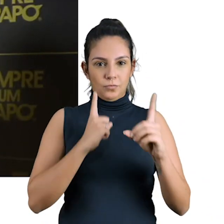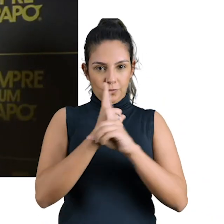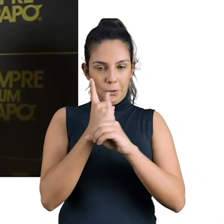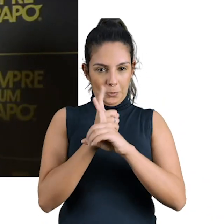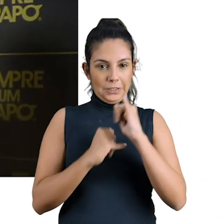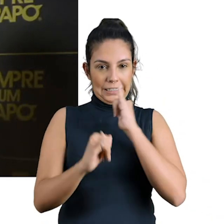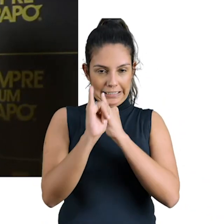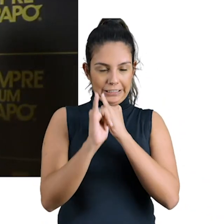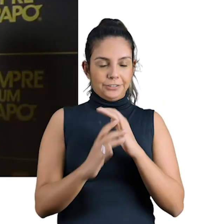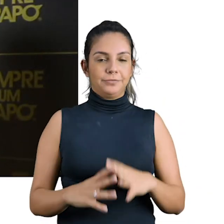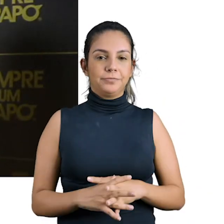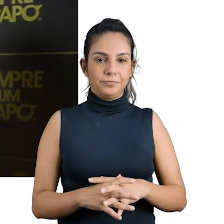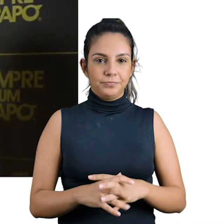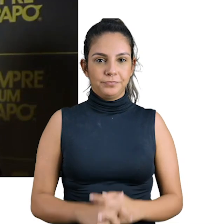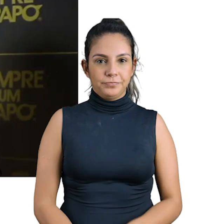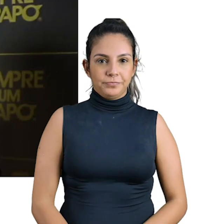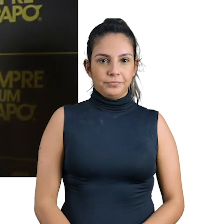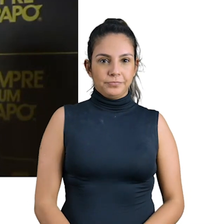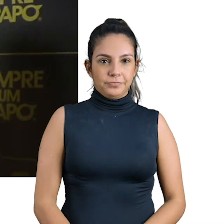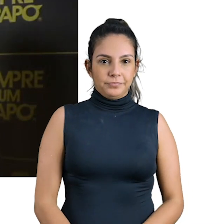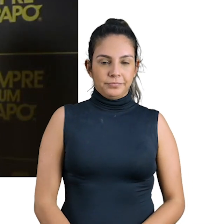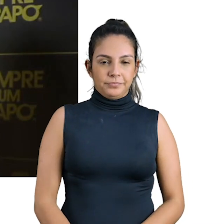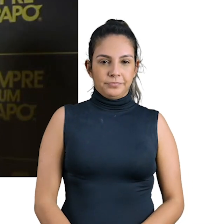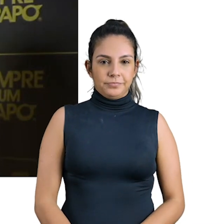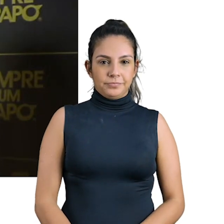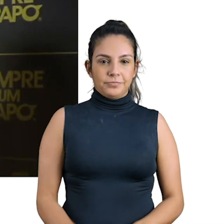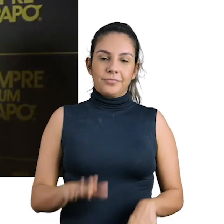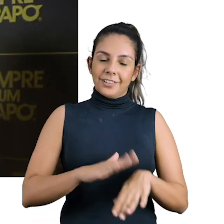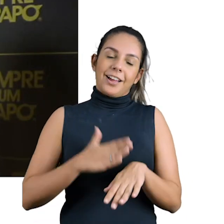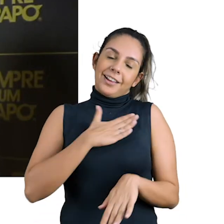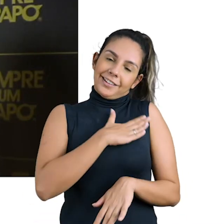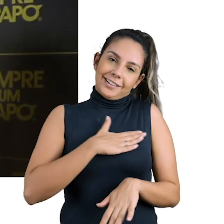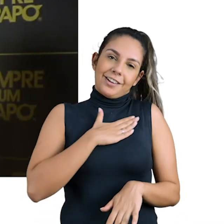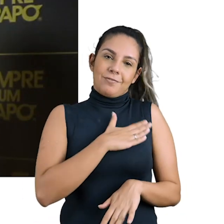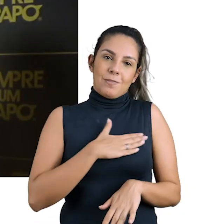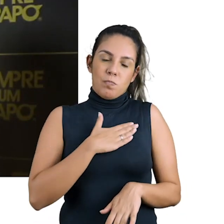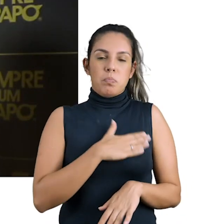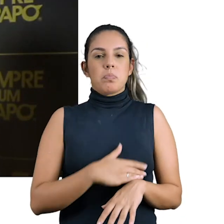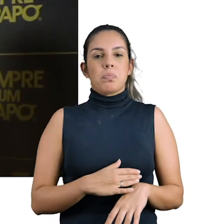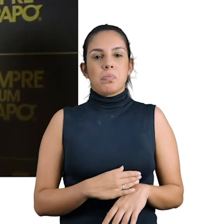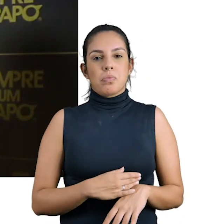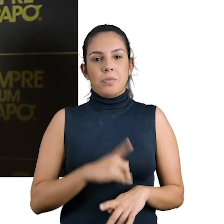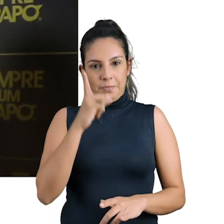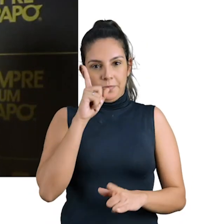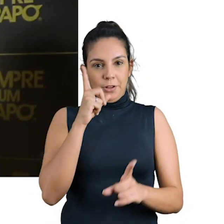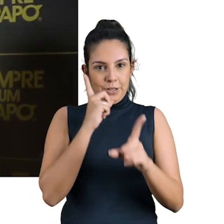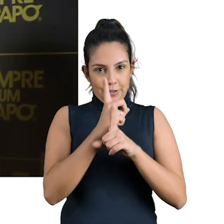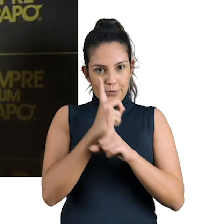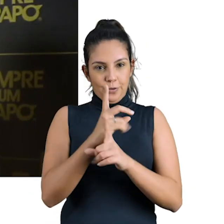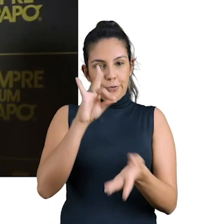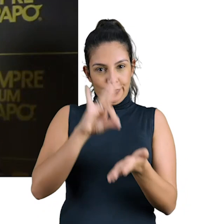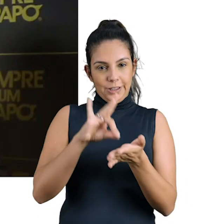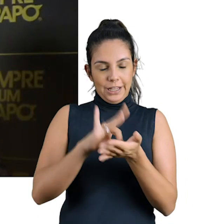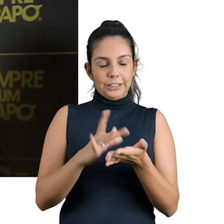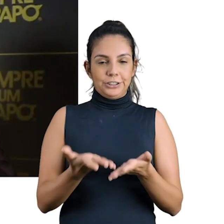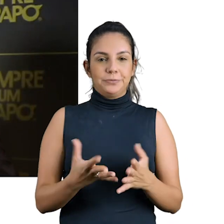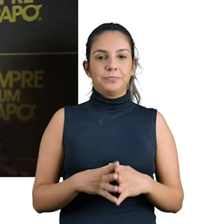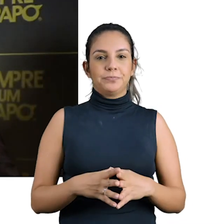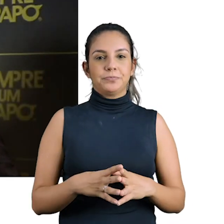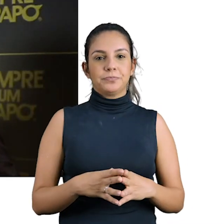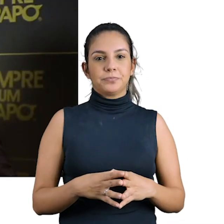encontros virtuais. Fazer disso aqui uma coisa um pouquinho mais agradável do que seriam os encontros virtuais reais,